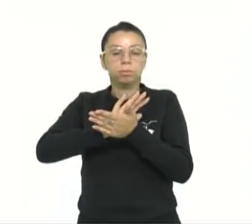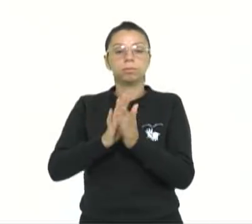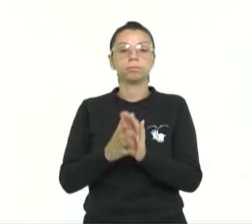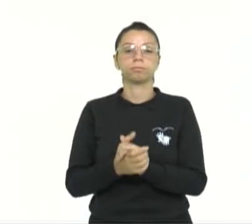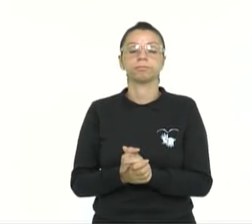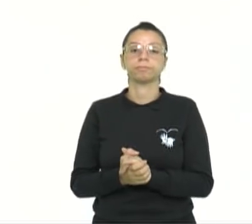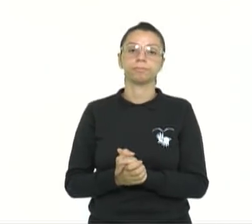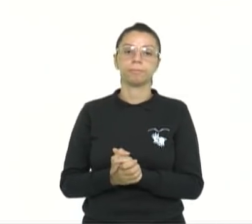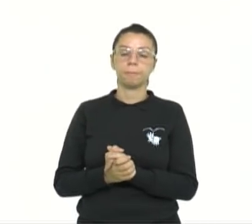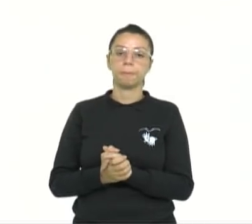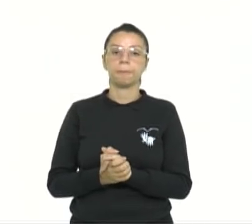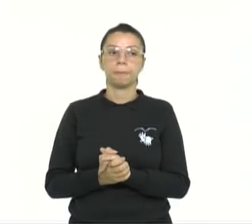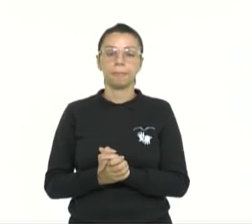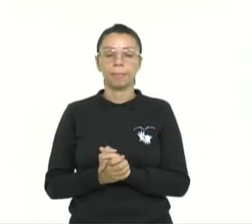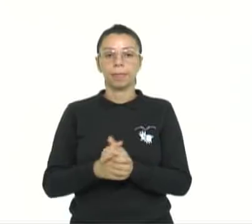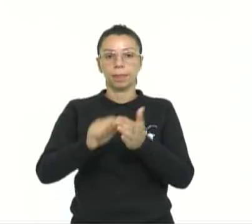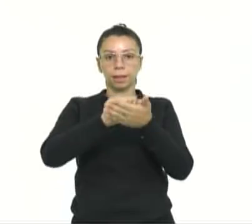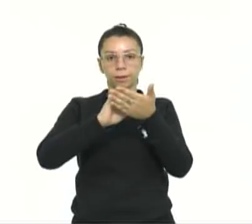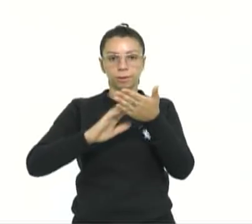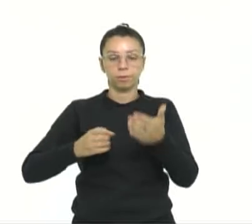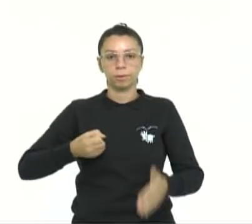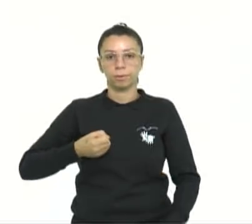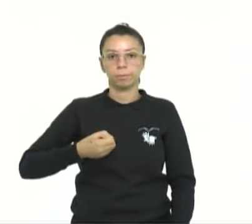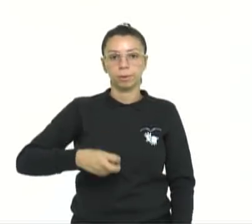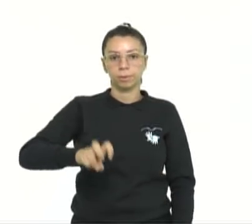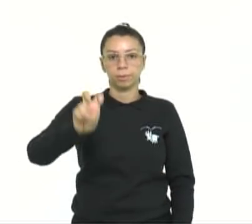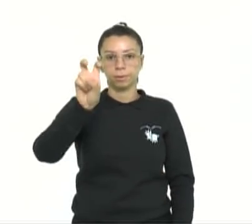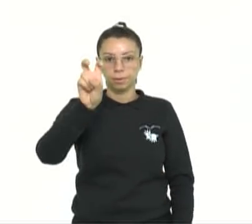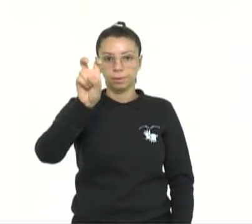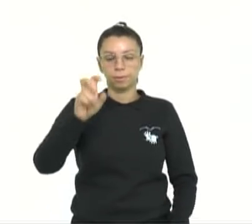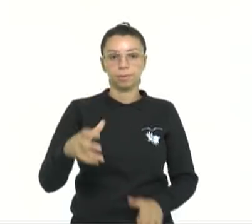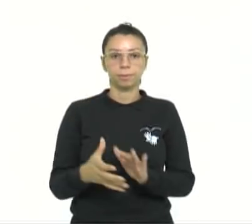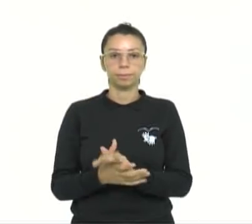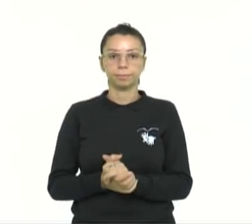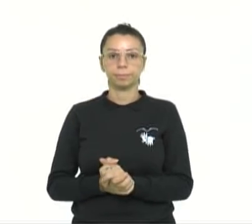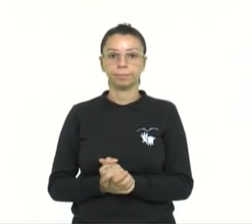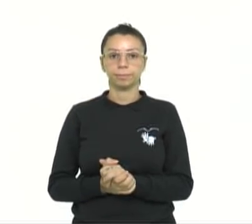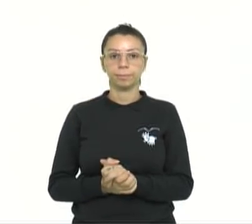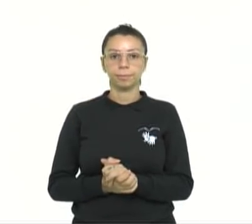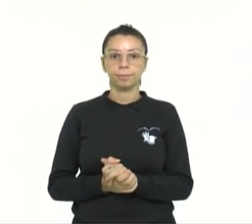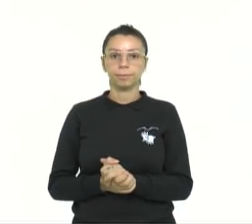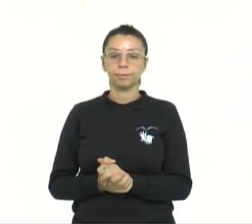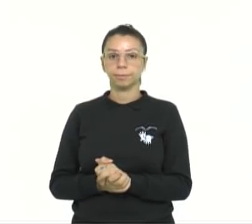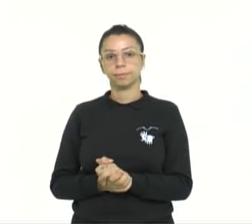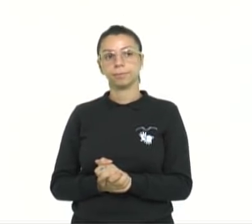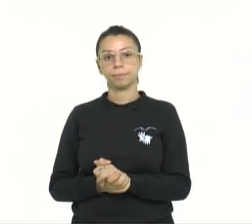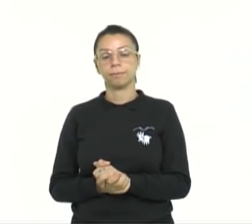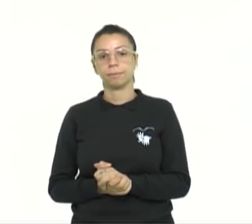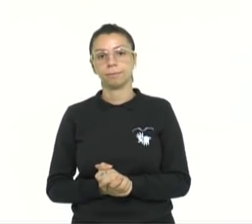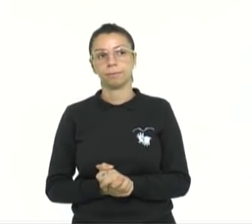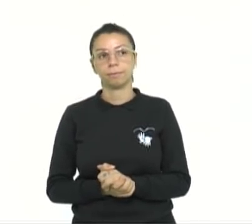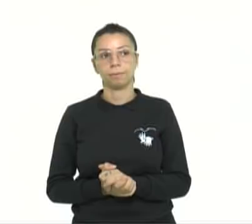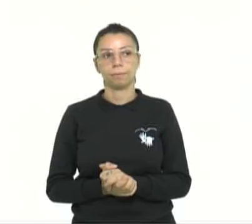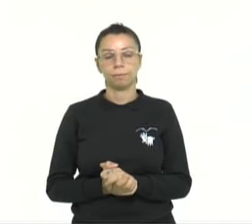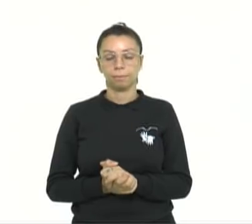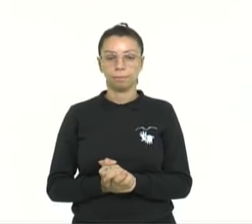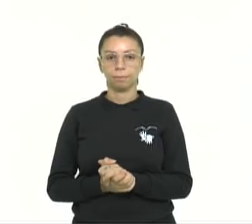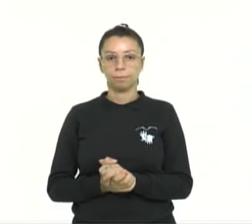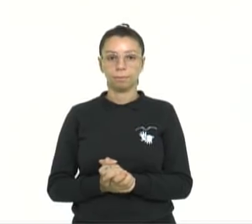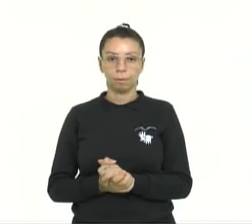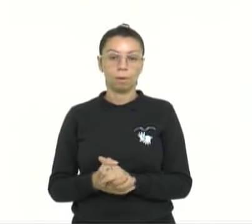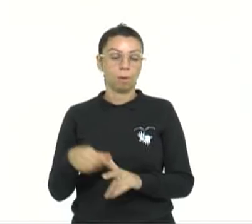lá. Exercício número 5, letra A. Why, olha lá o why, o nosso pronome interrogativo,